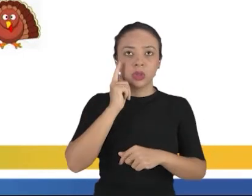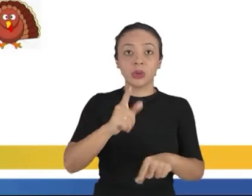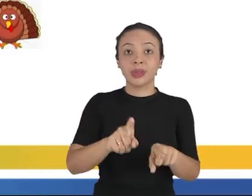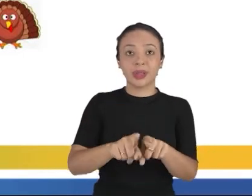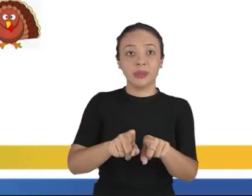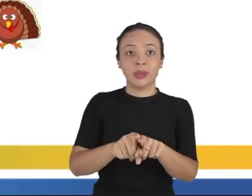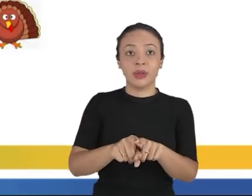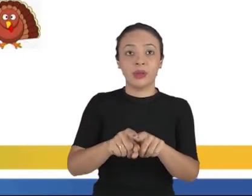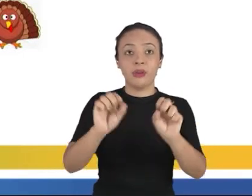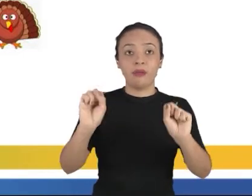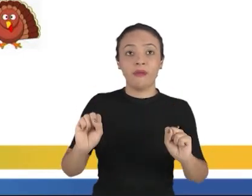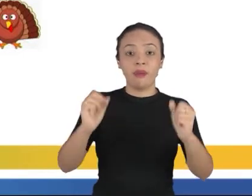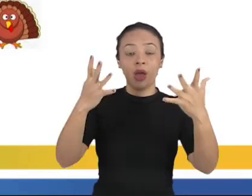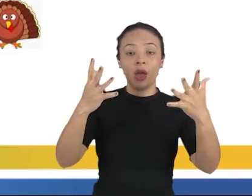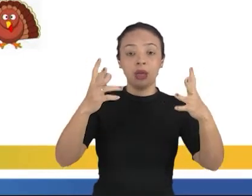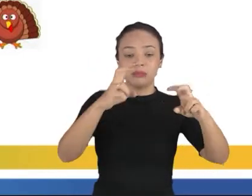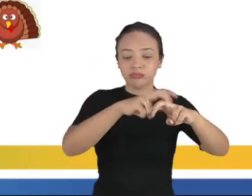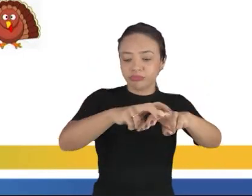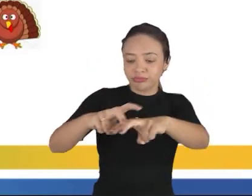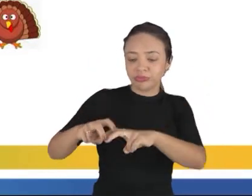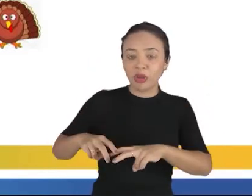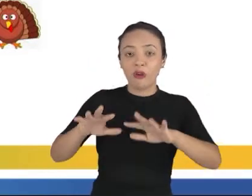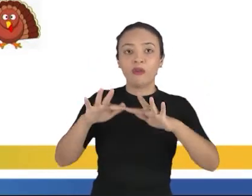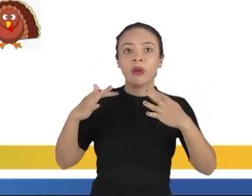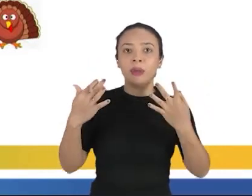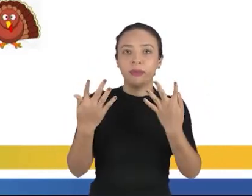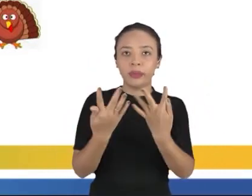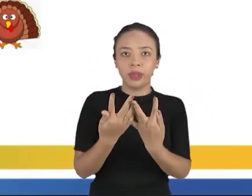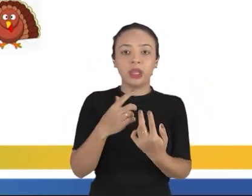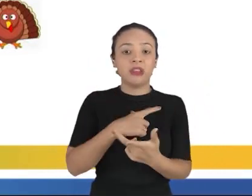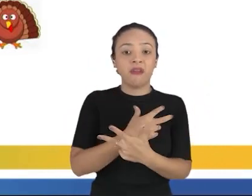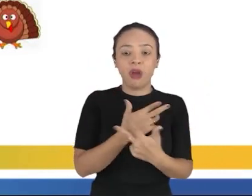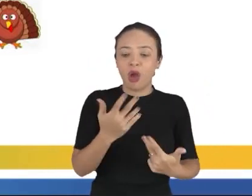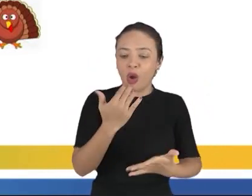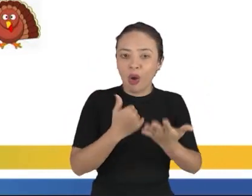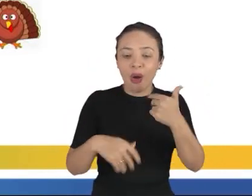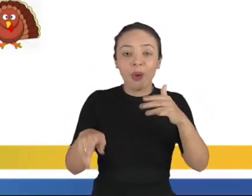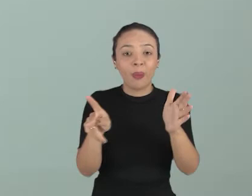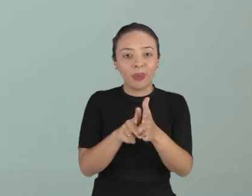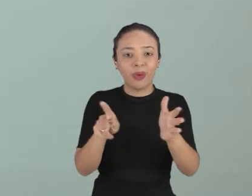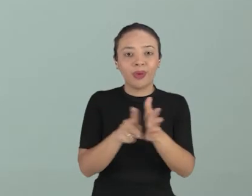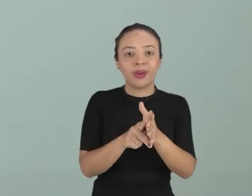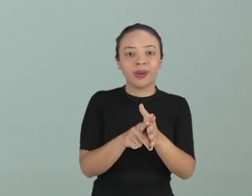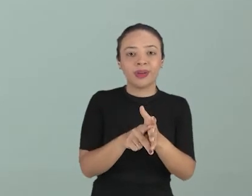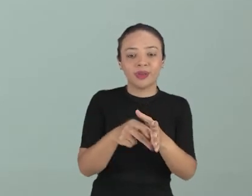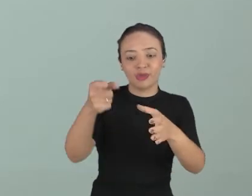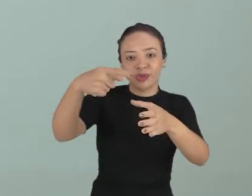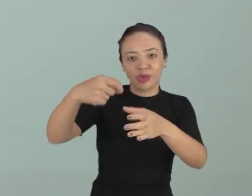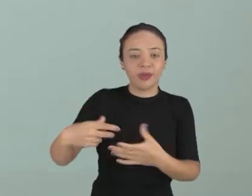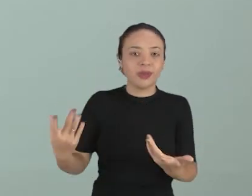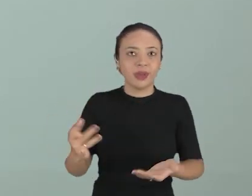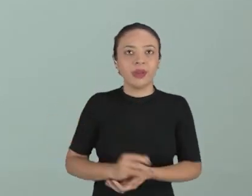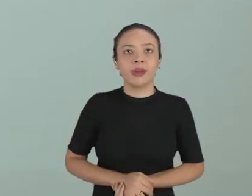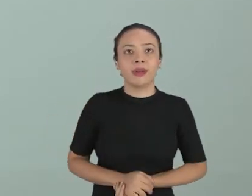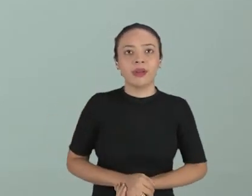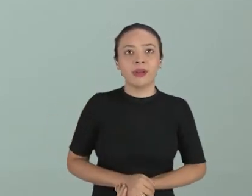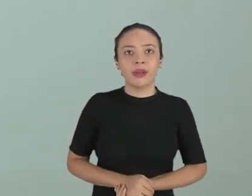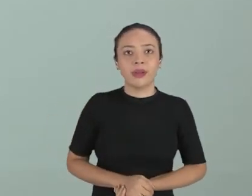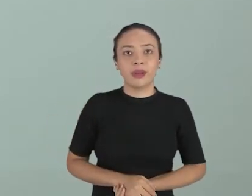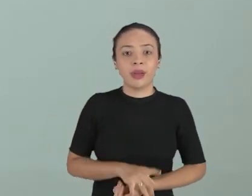é celebrada com uma refeição em família, o que inclui muitos pratos típicos da colheita local. Então, o Thanksgiving é aquele dia